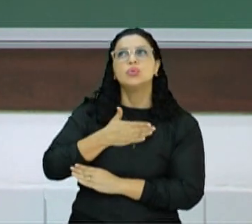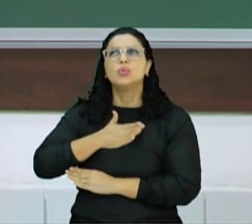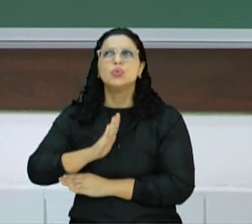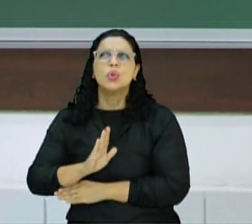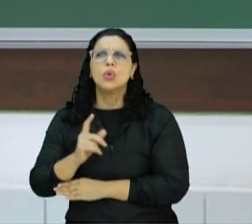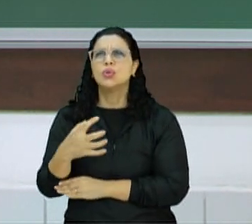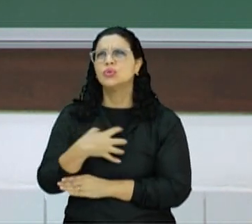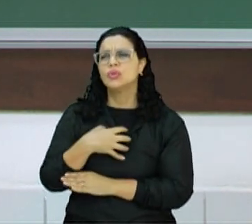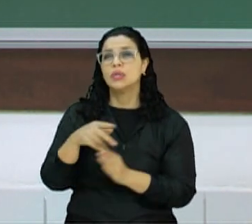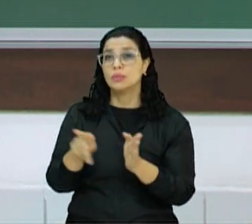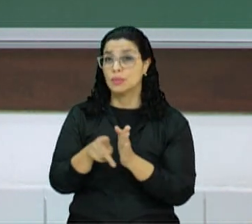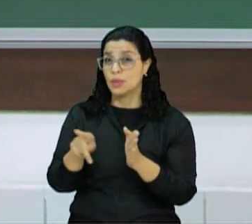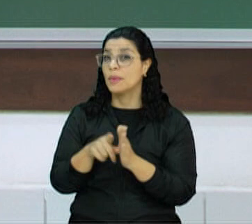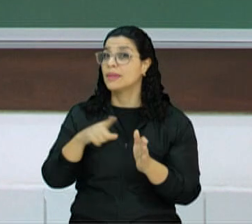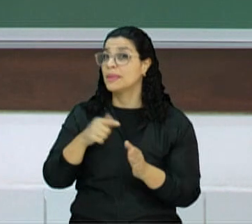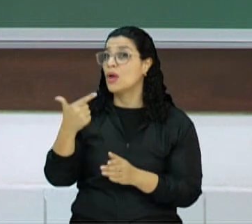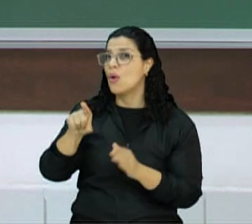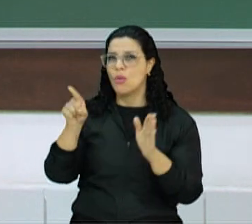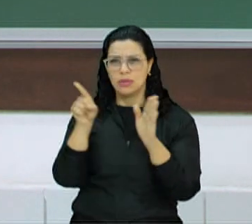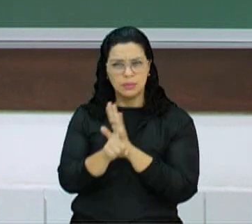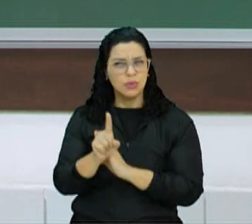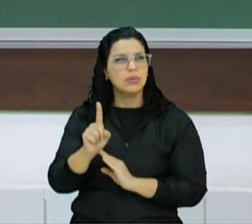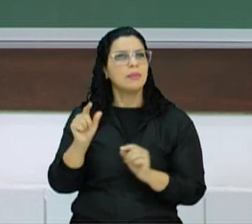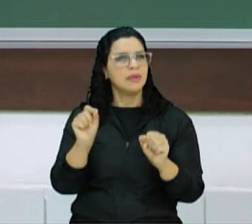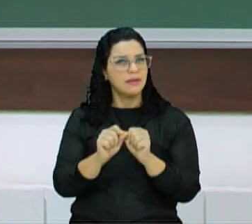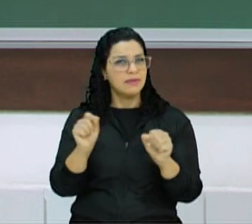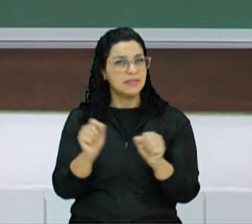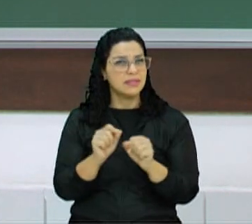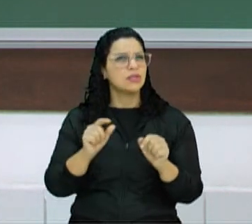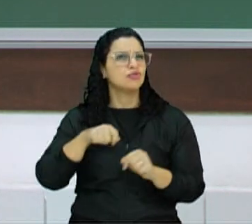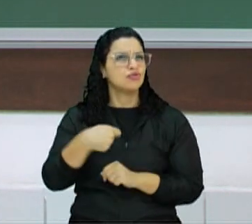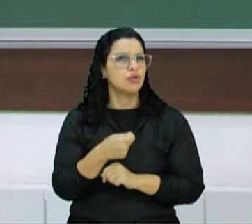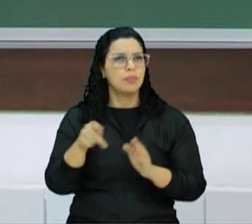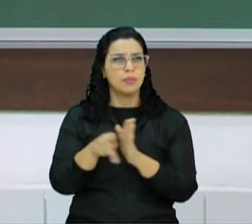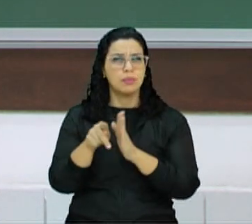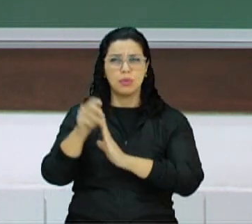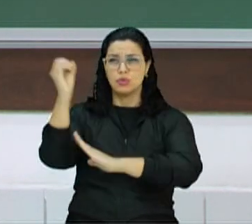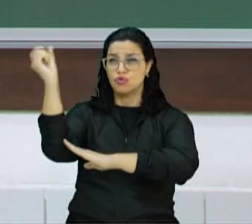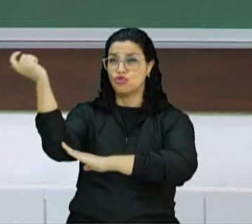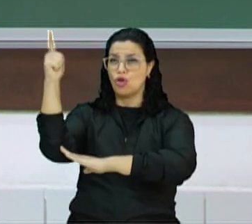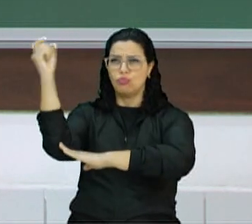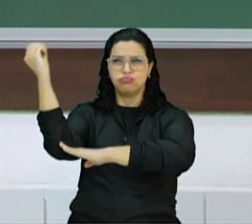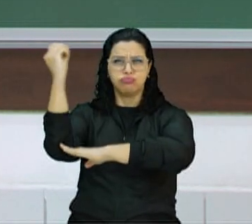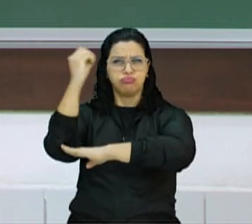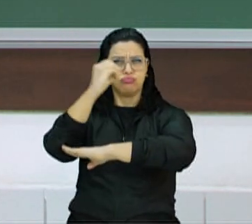gosta, porque eu tenho uma outra pergunta para te fazer a respeito do pôr do sol.